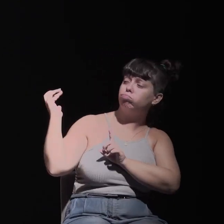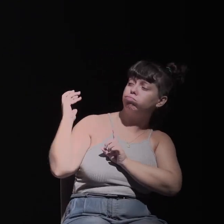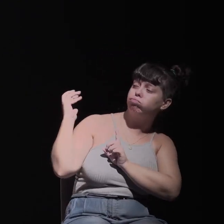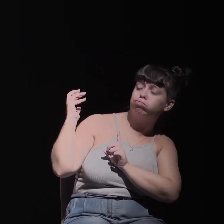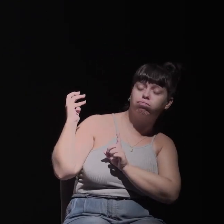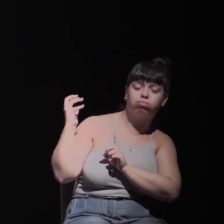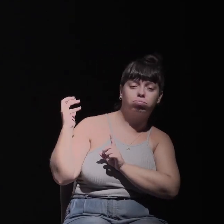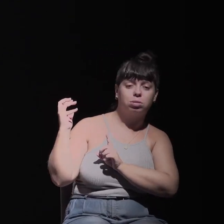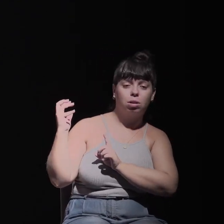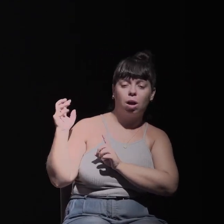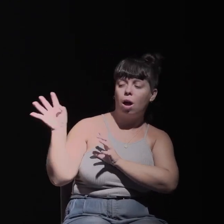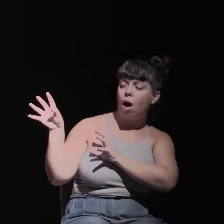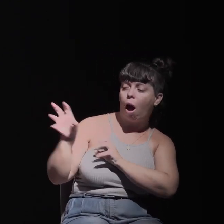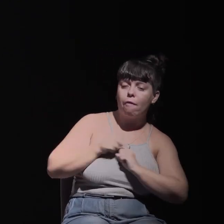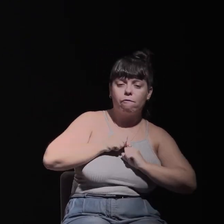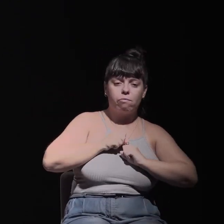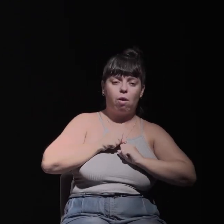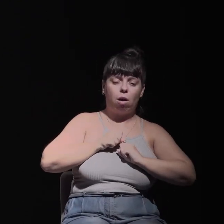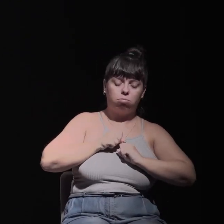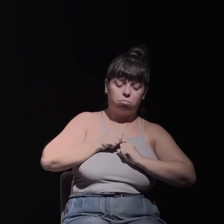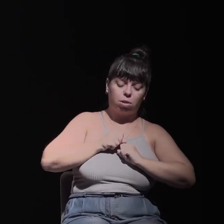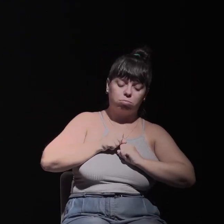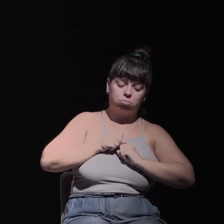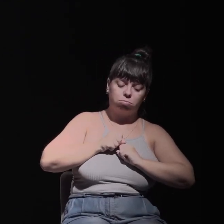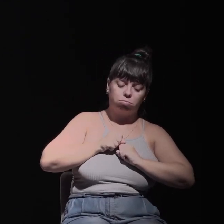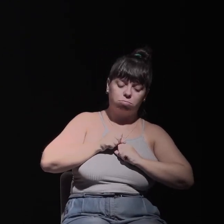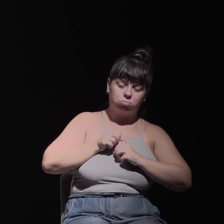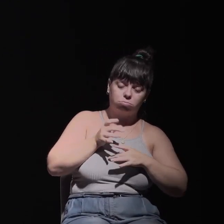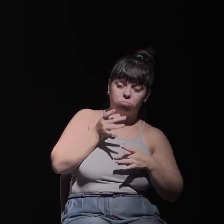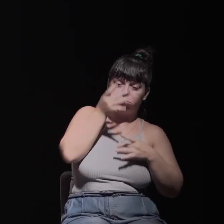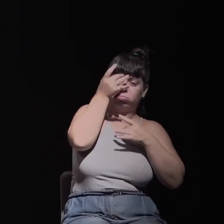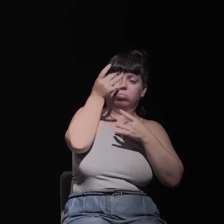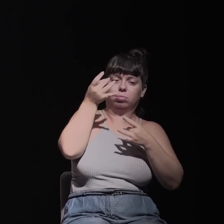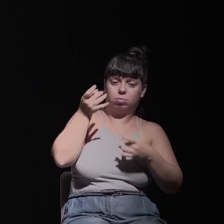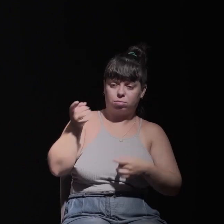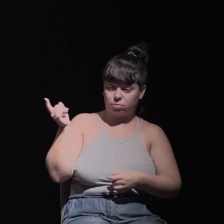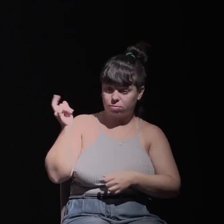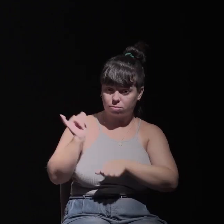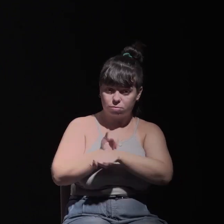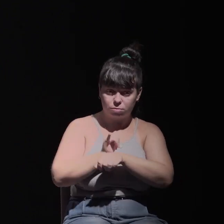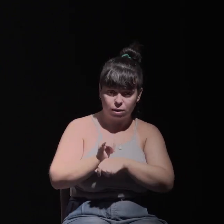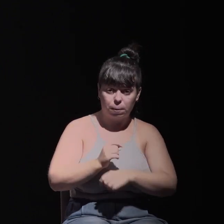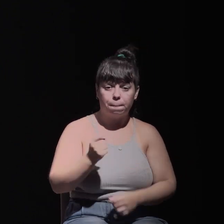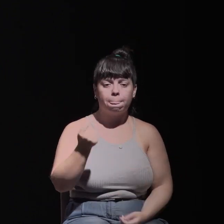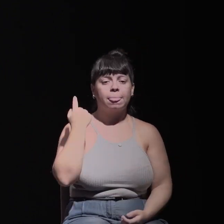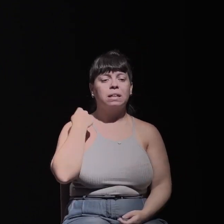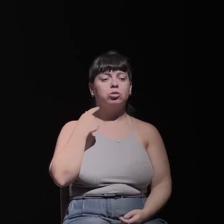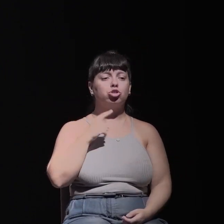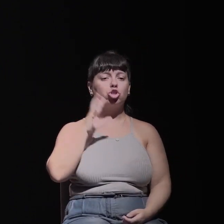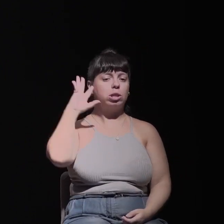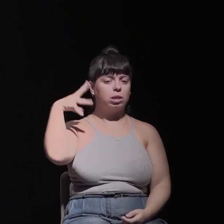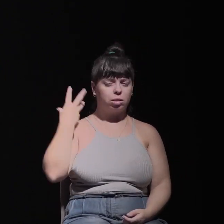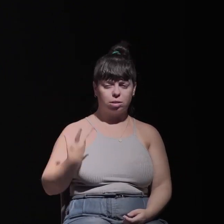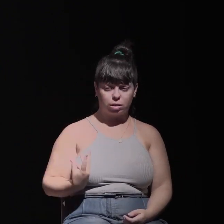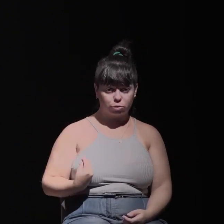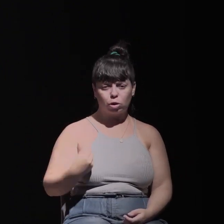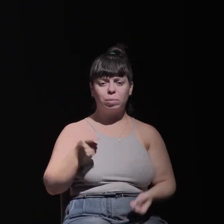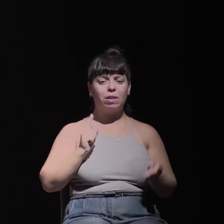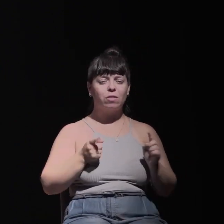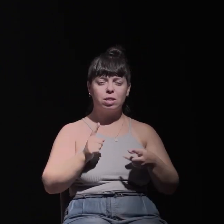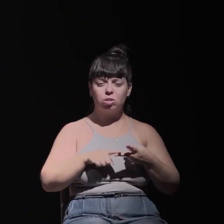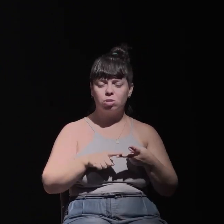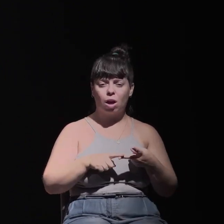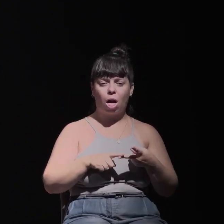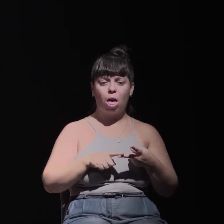afeta, se inspira nessas estratégias, né? Uma das estratégias assumidas pelos transformistas, pelos travestis,